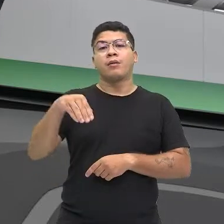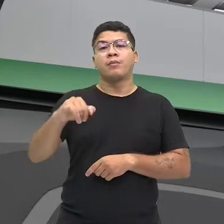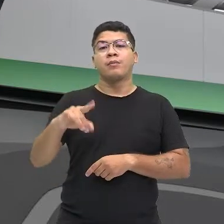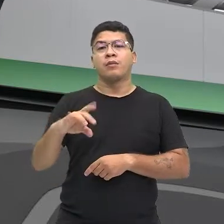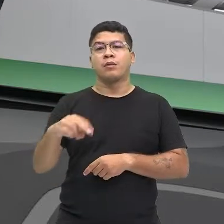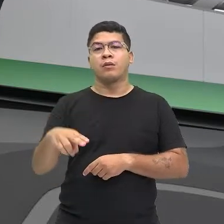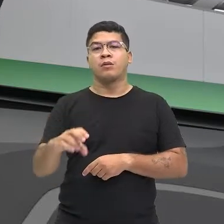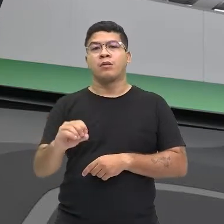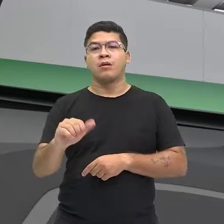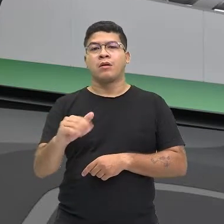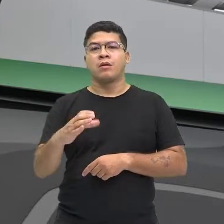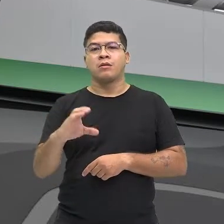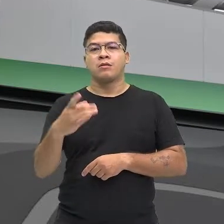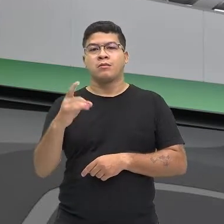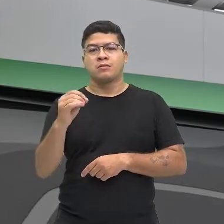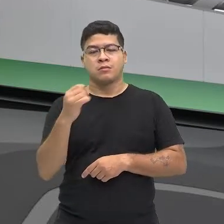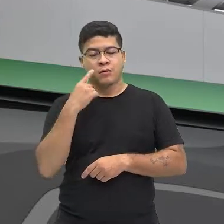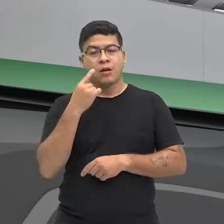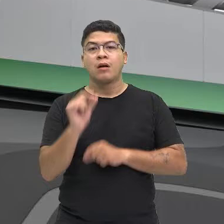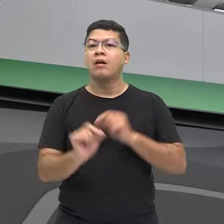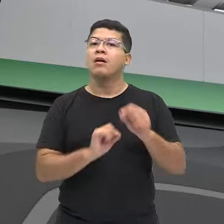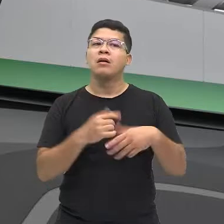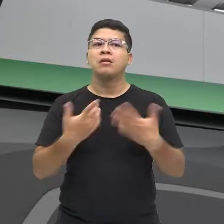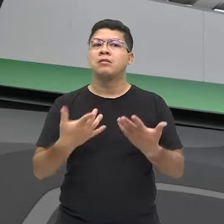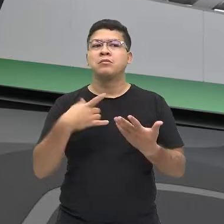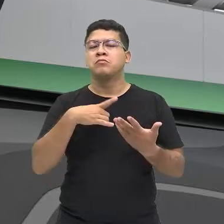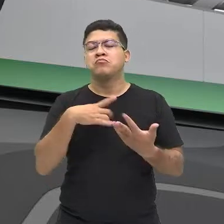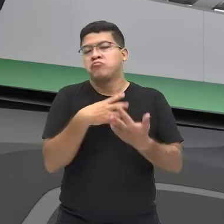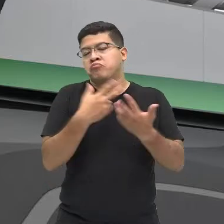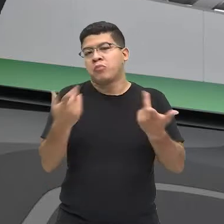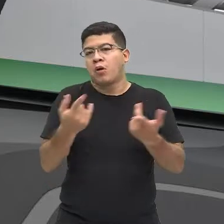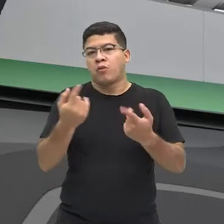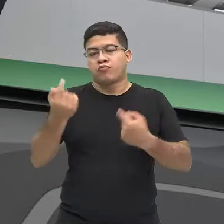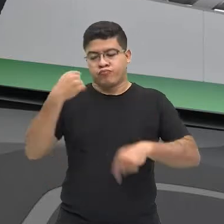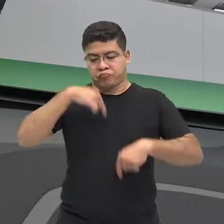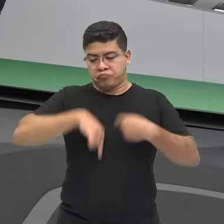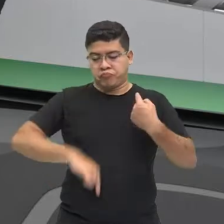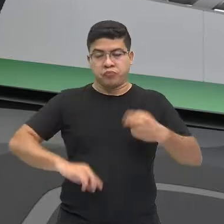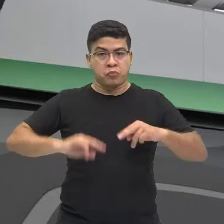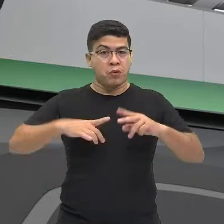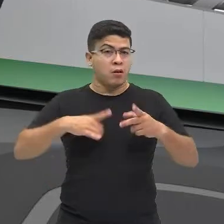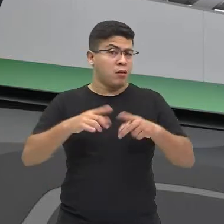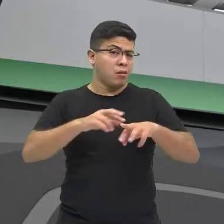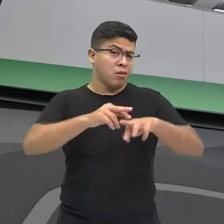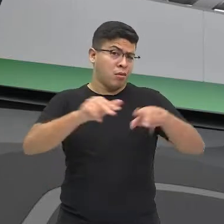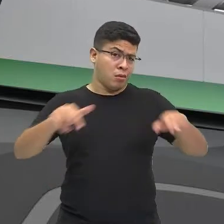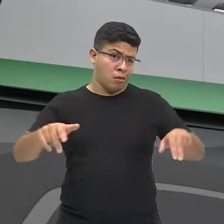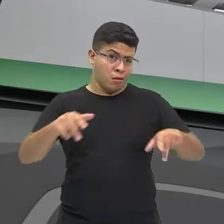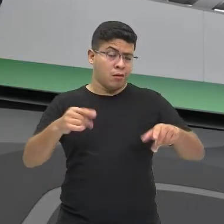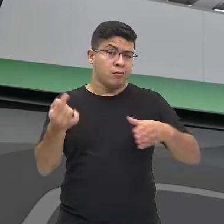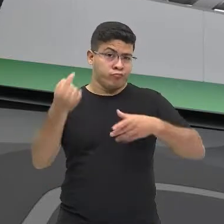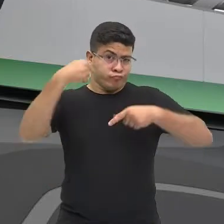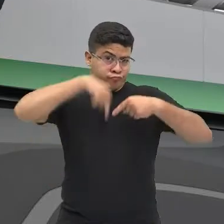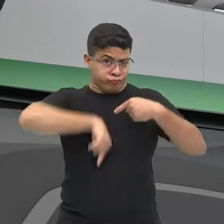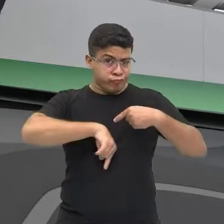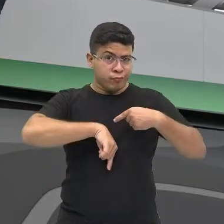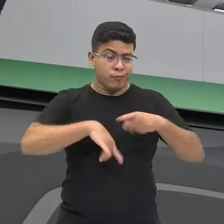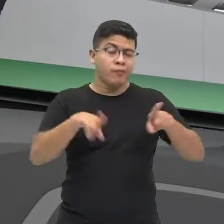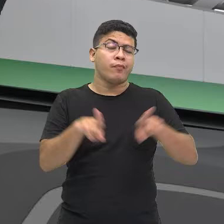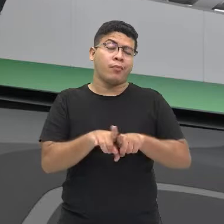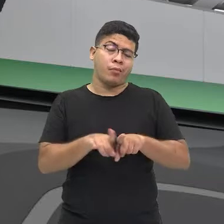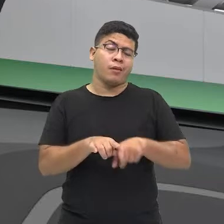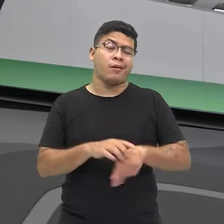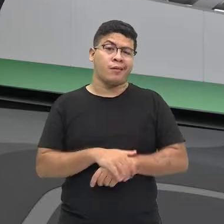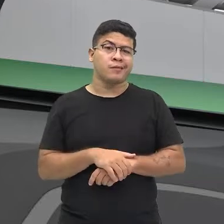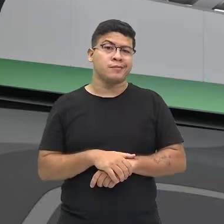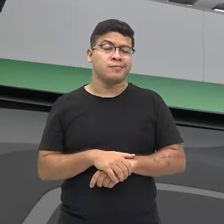elas compõem aí as proteínas, hormônios, enzimas. Além disso, na